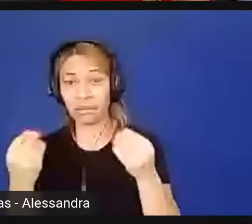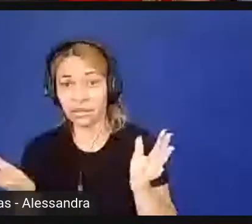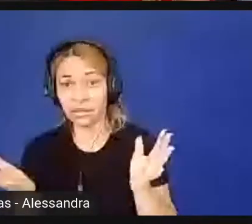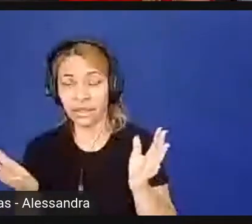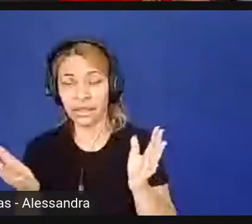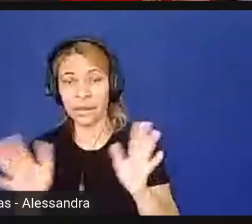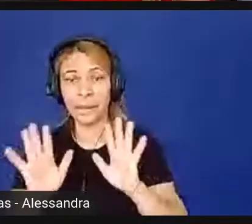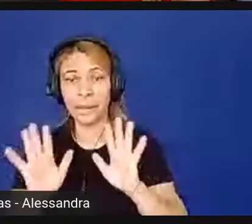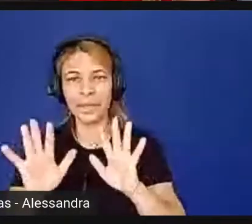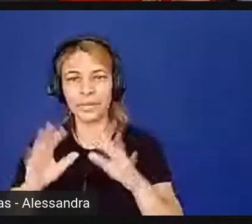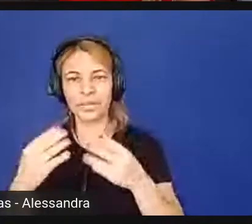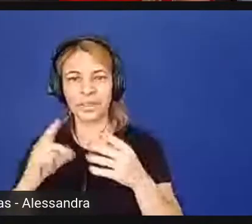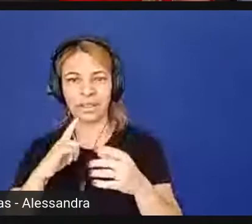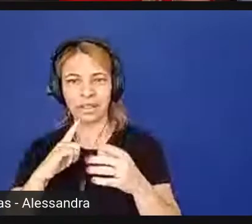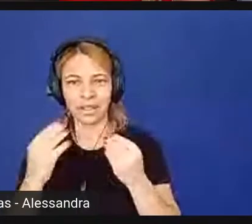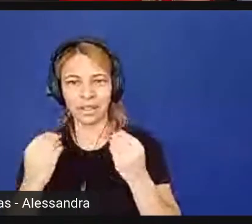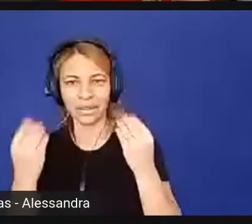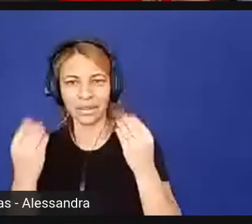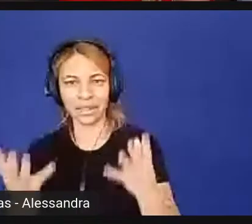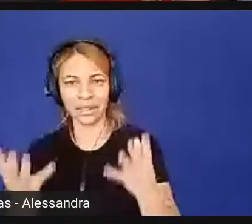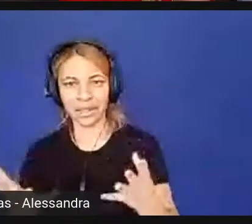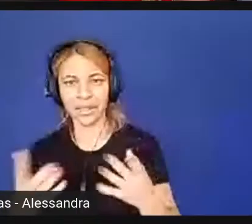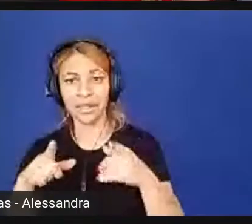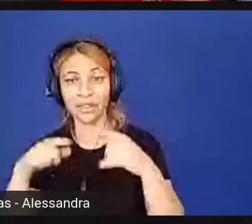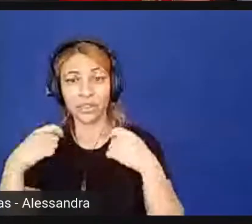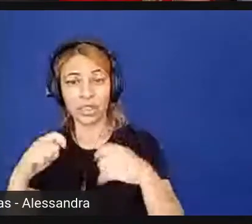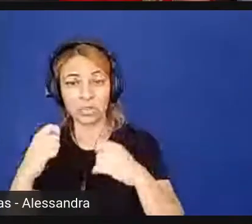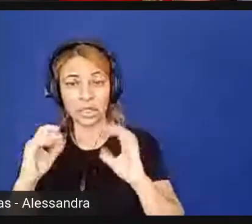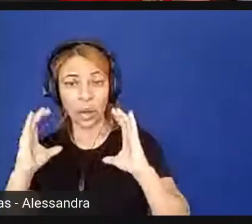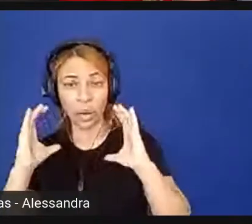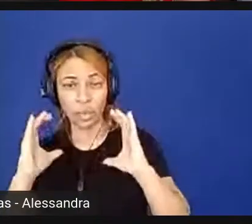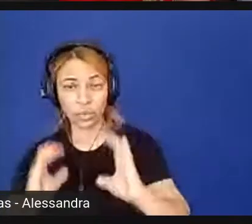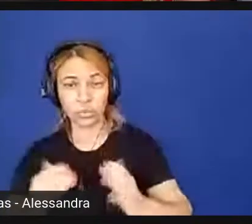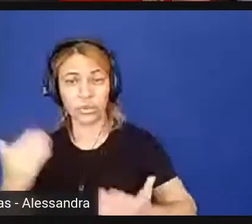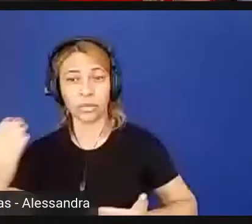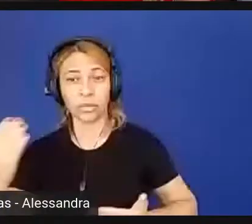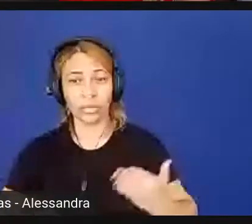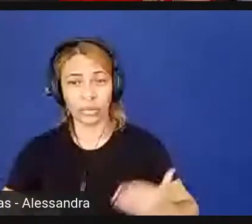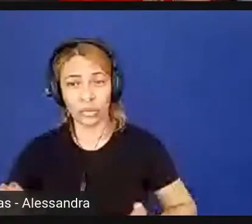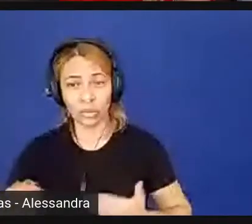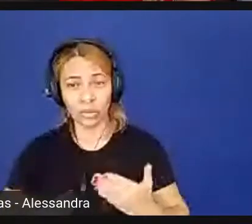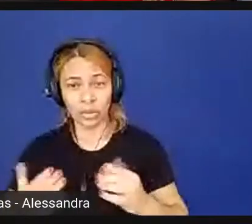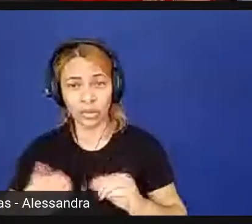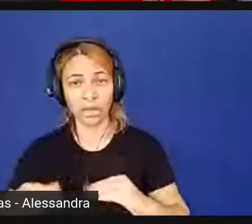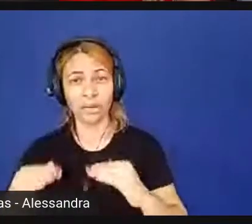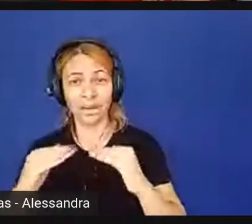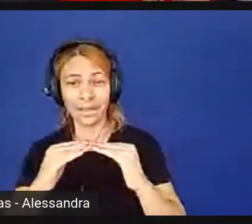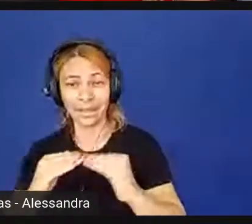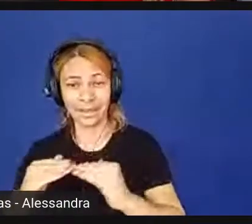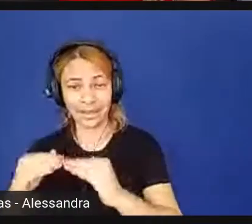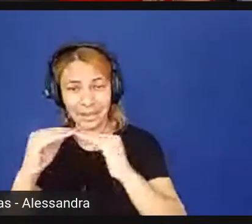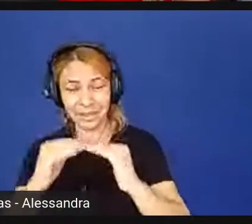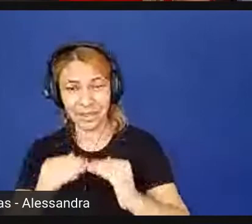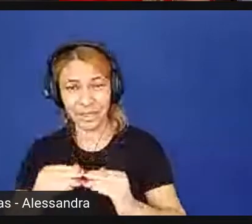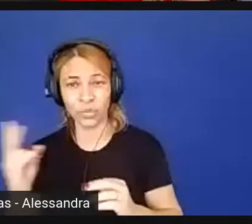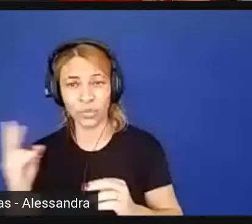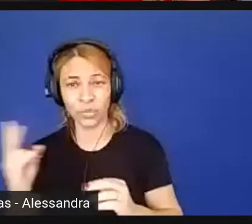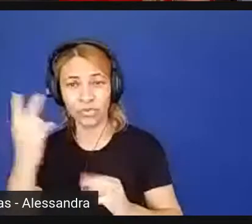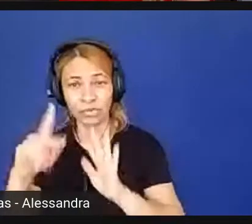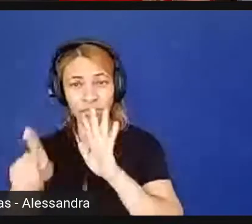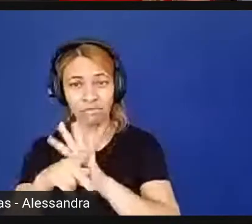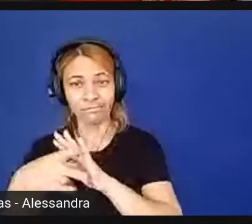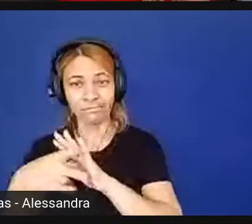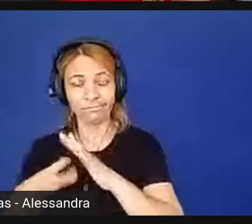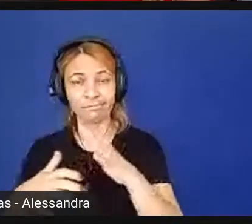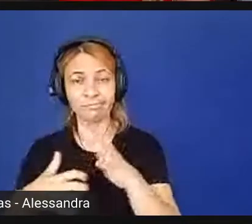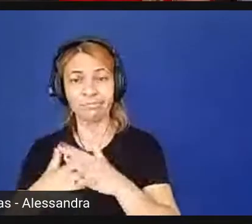ter entrega, você ter condutas de servidores alinhados a entregas e valores da organização, você precisa ter um